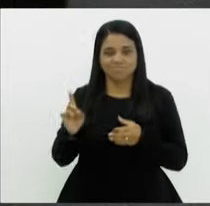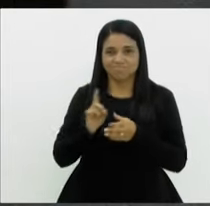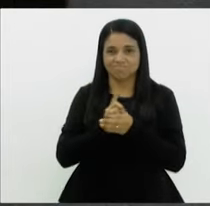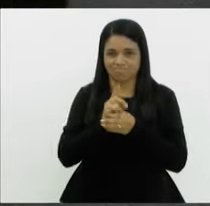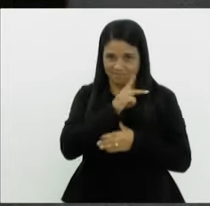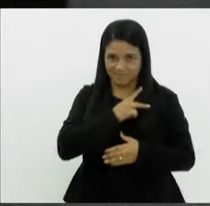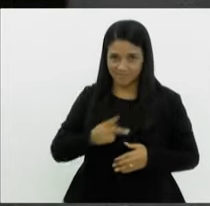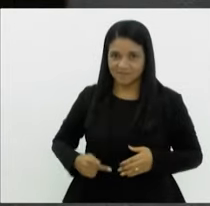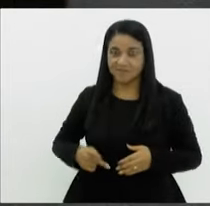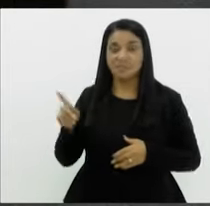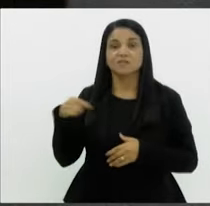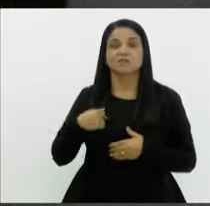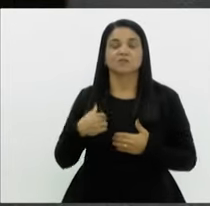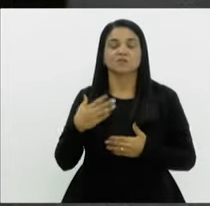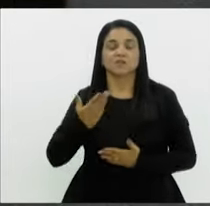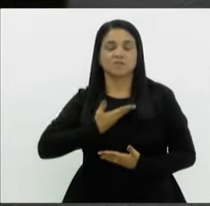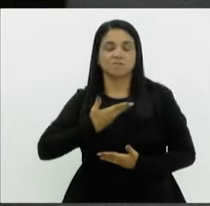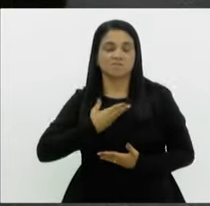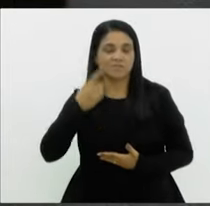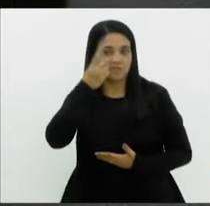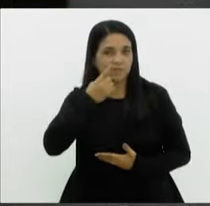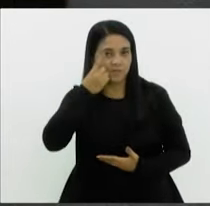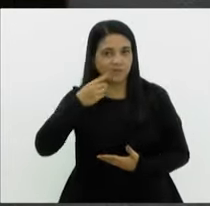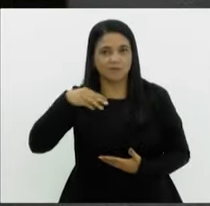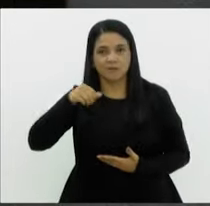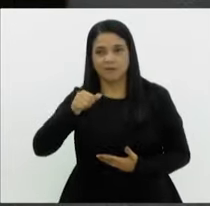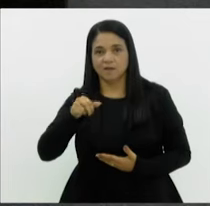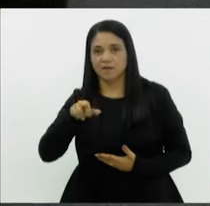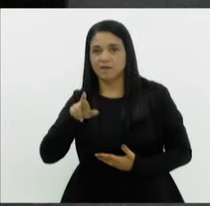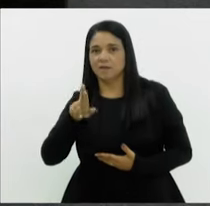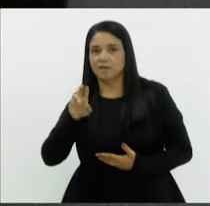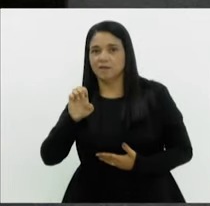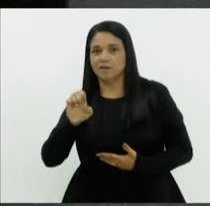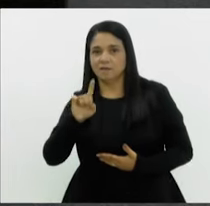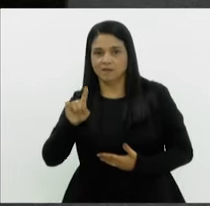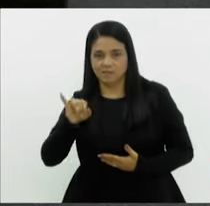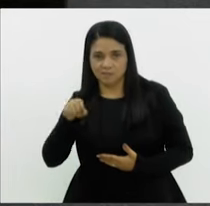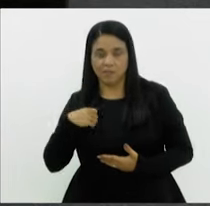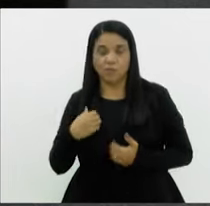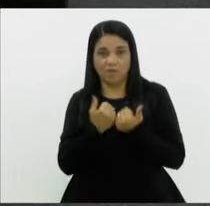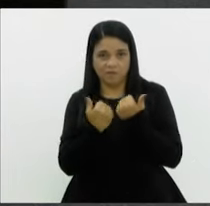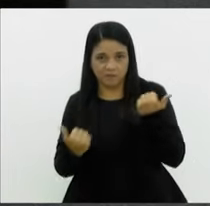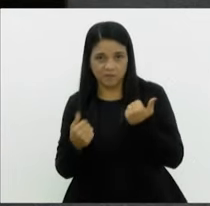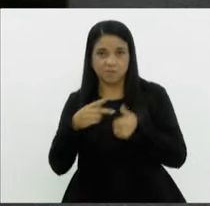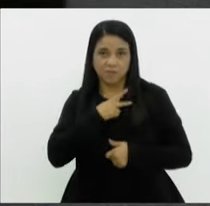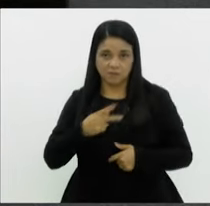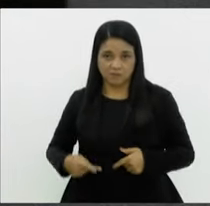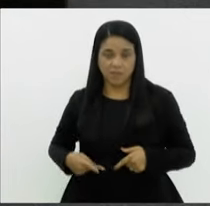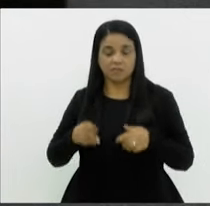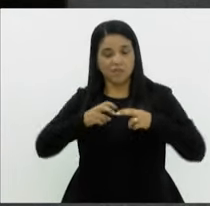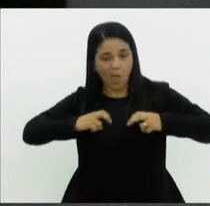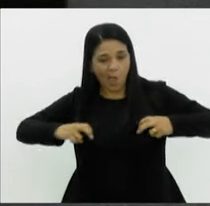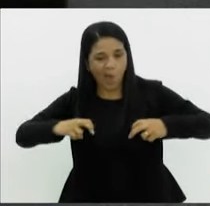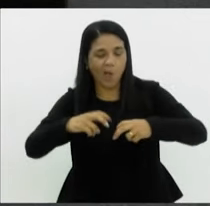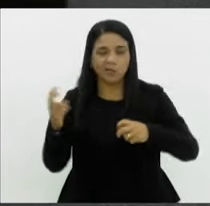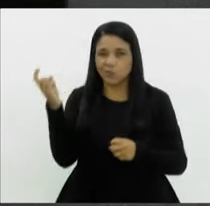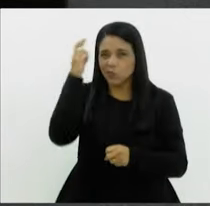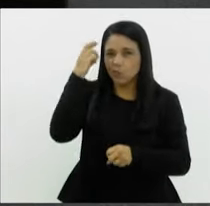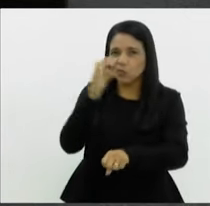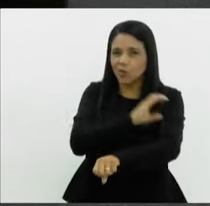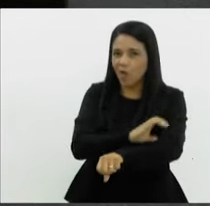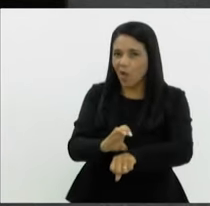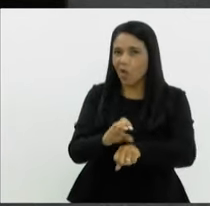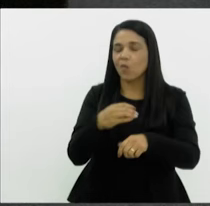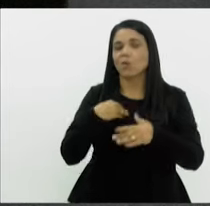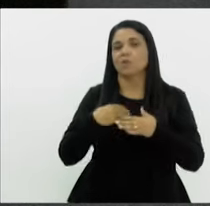Andrezinho Siciliano é vice, mas uma escuta ativa e permanente das rodas culturais, dos produtores culturais, e